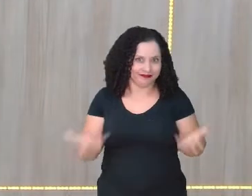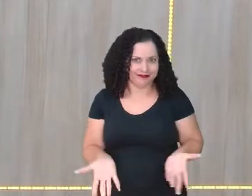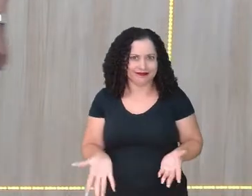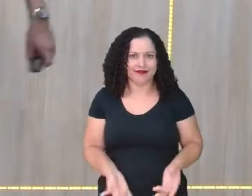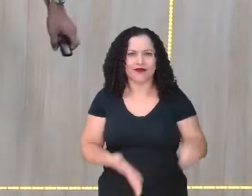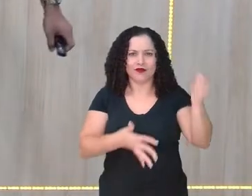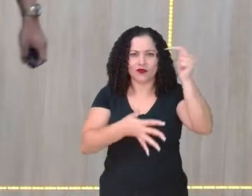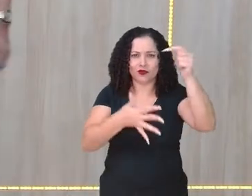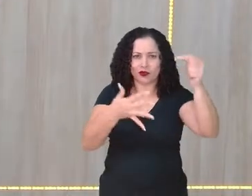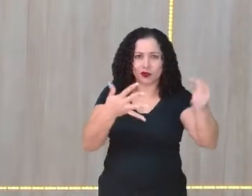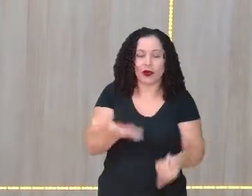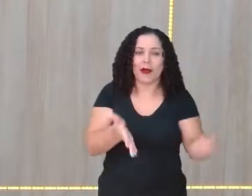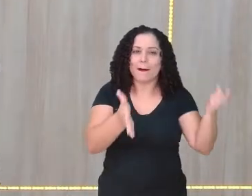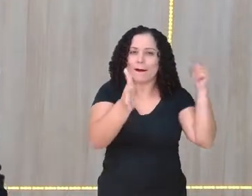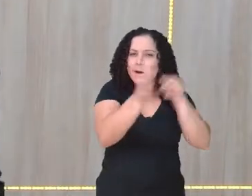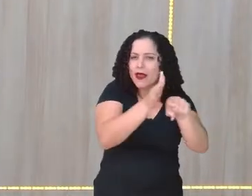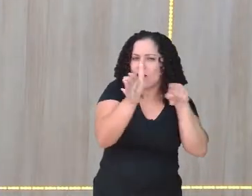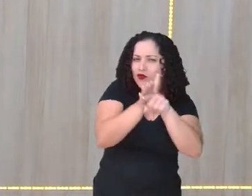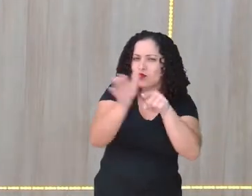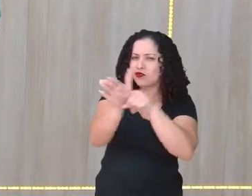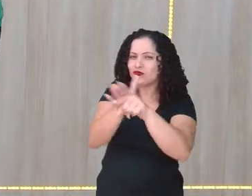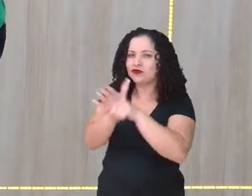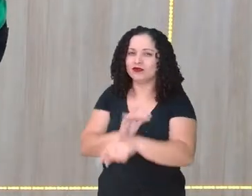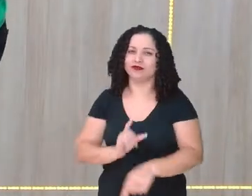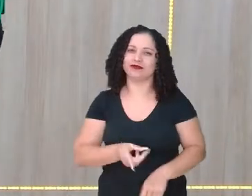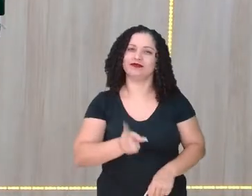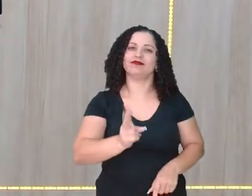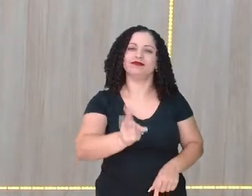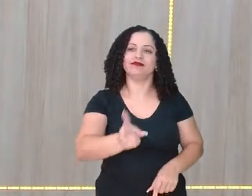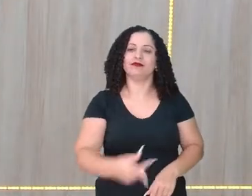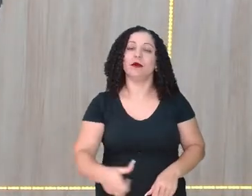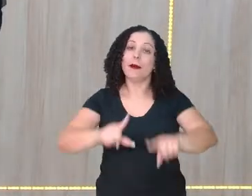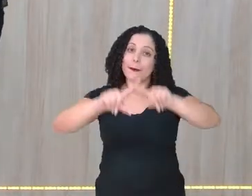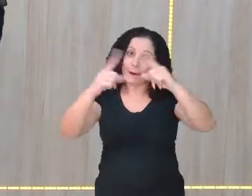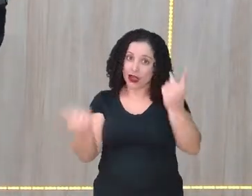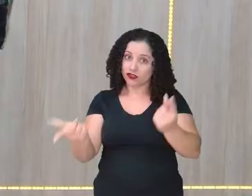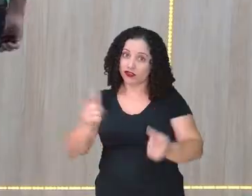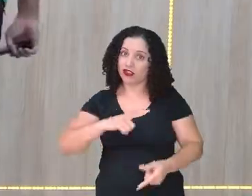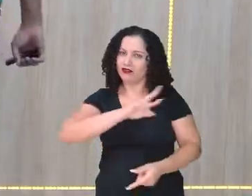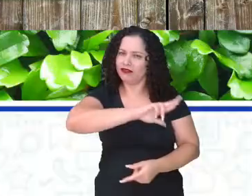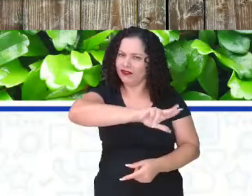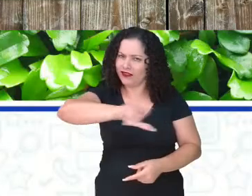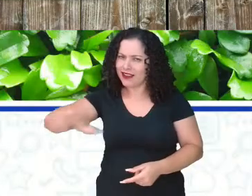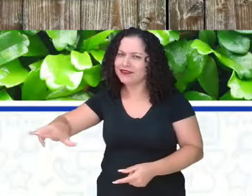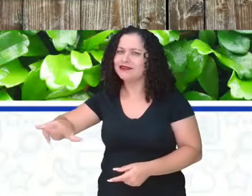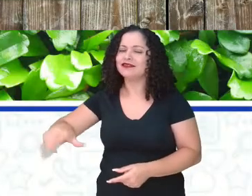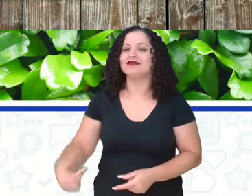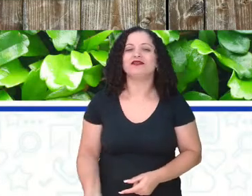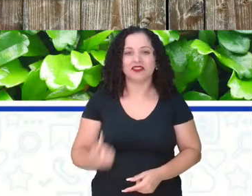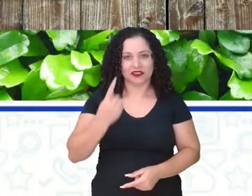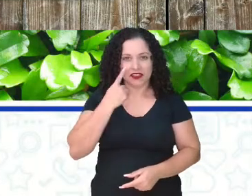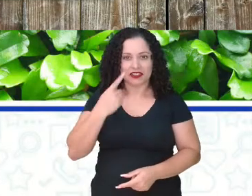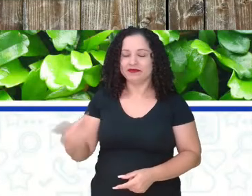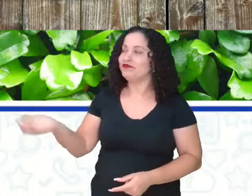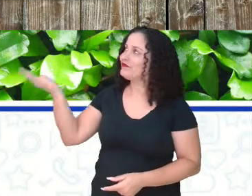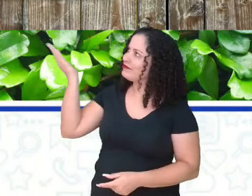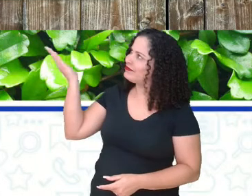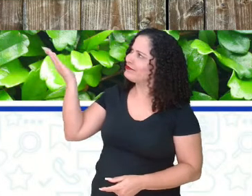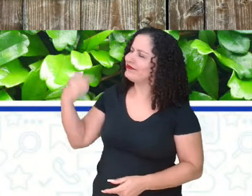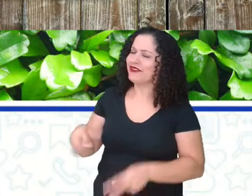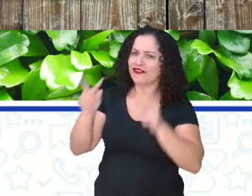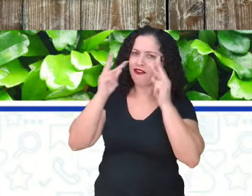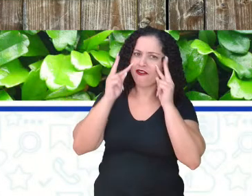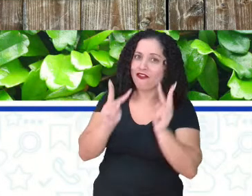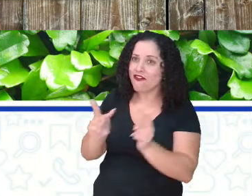uma delas traz a sua diferença. Então, o que eu quero trazer para vocês? A gente vai olhar para cá e vai saber